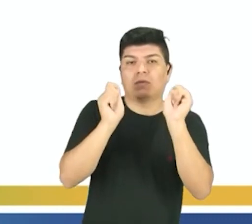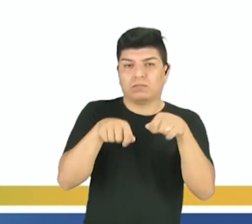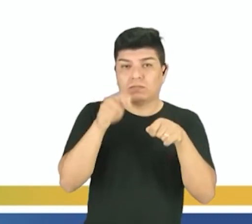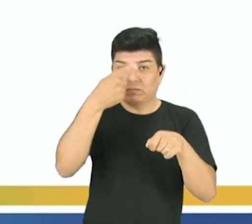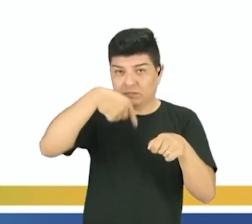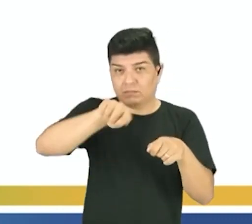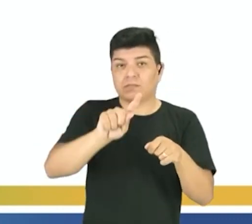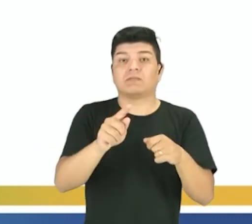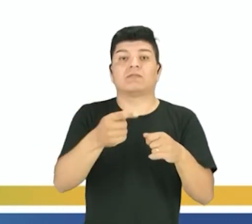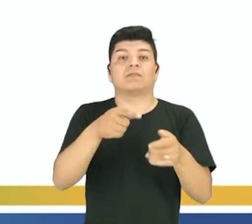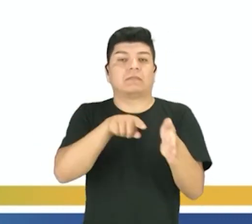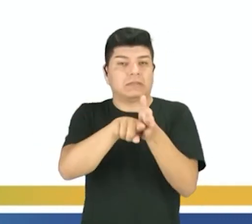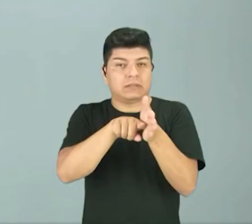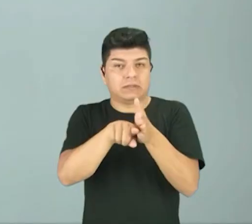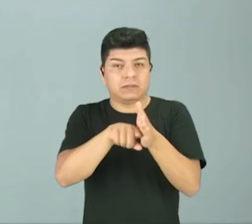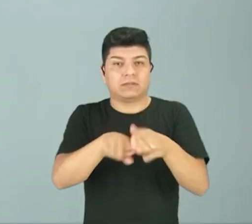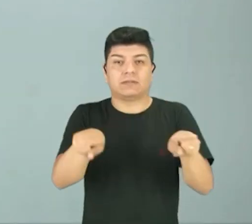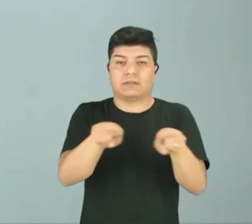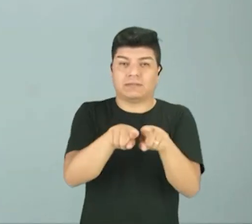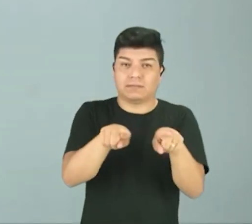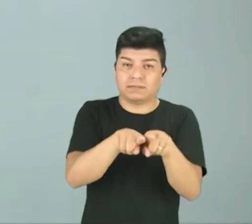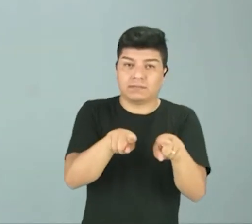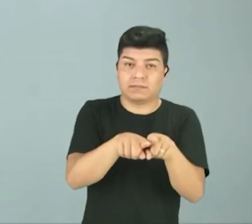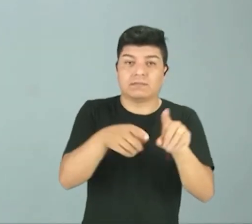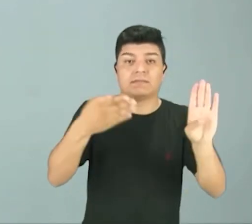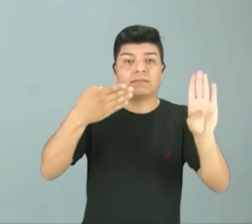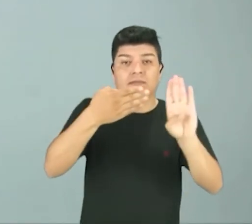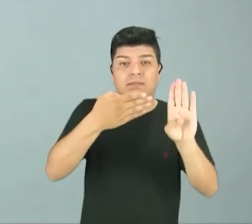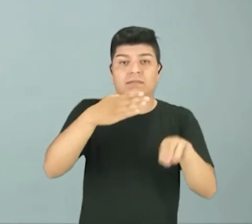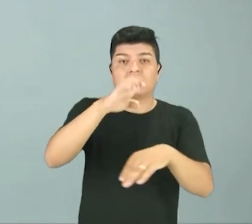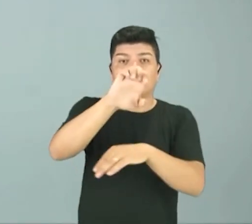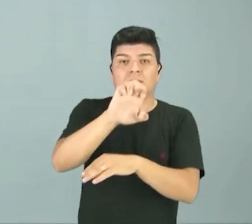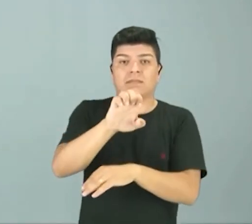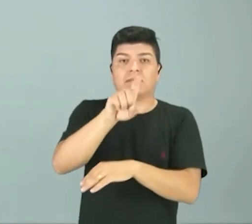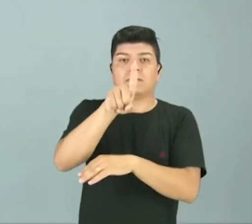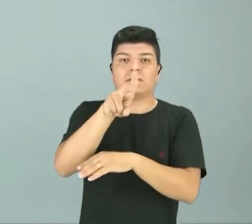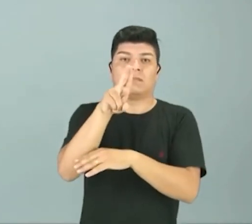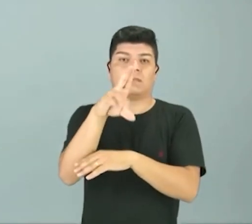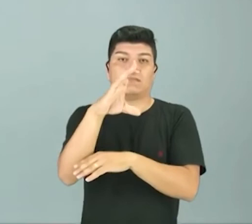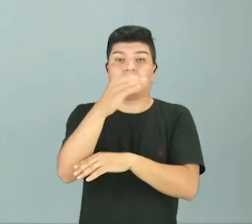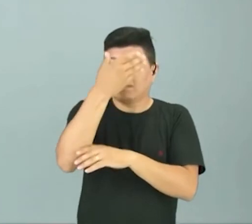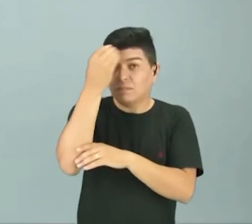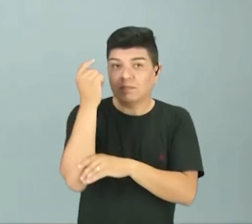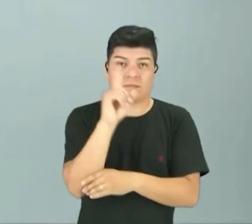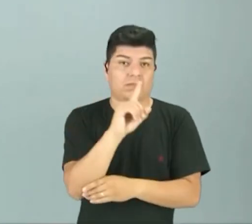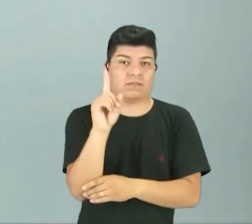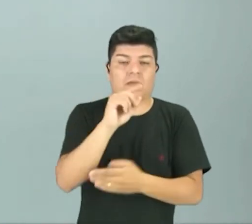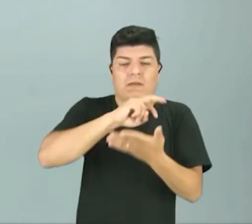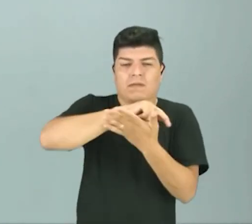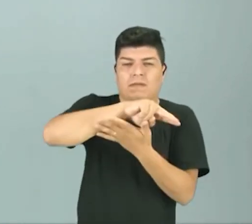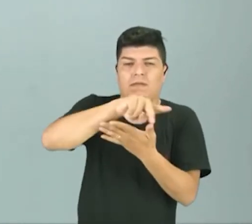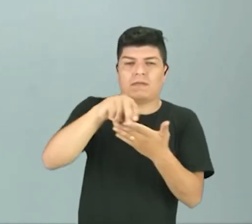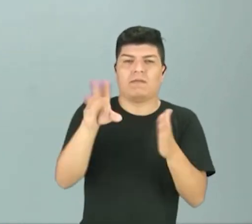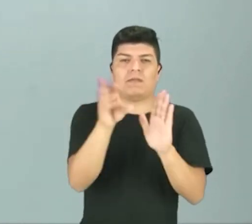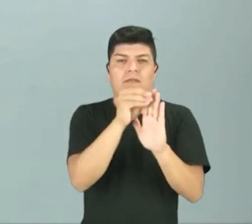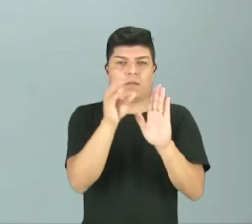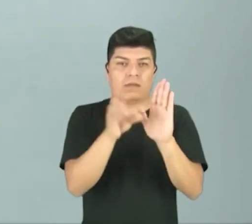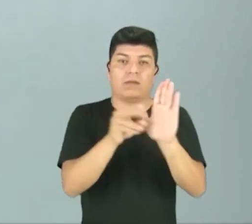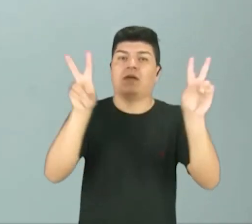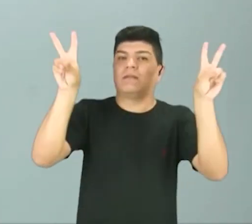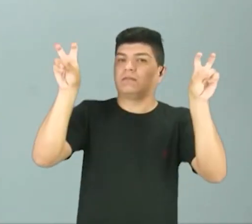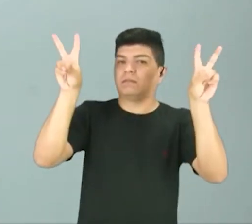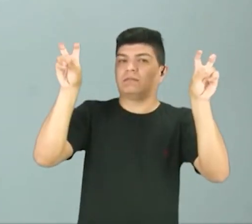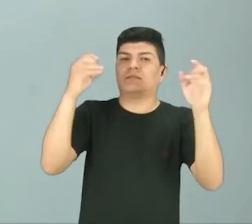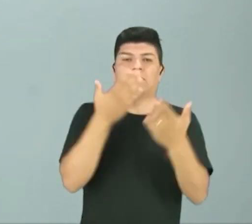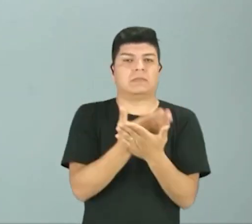acessa, Acessem também a plataforma Educa. Você não pode esquecer, lá você vai encontrar vários temas, várias